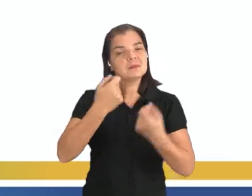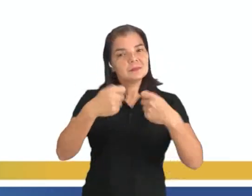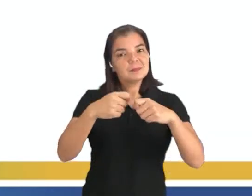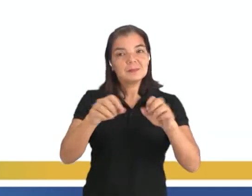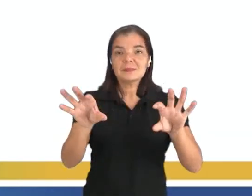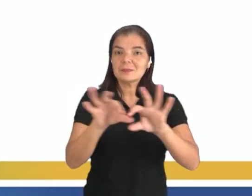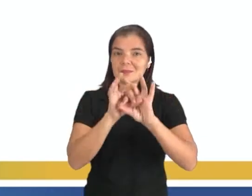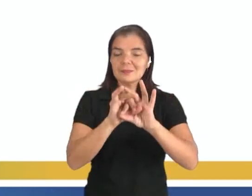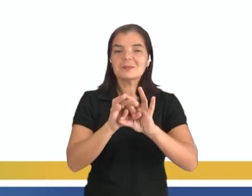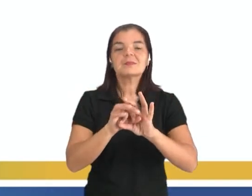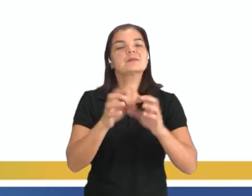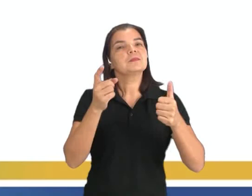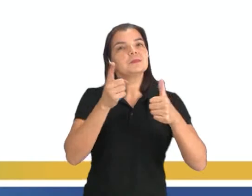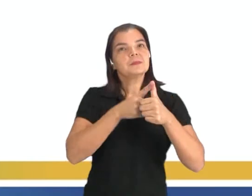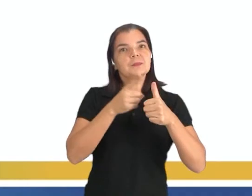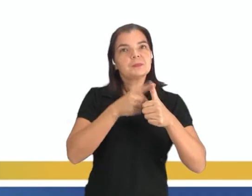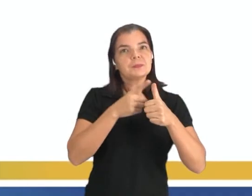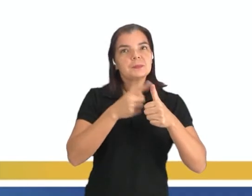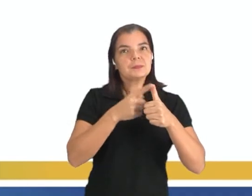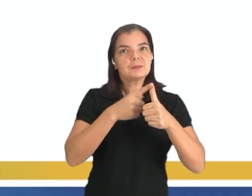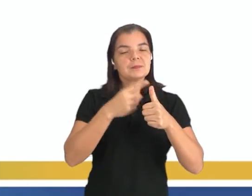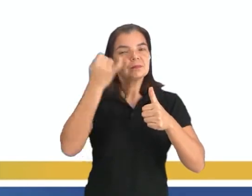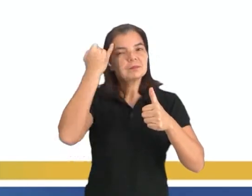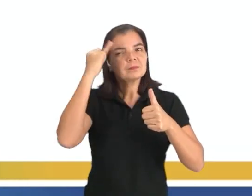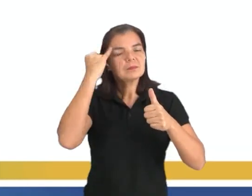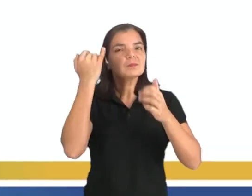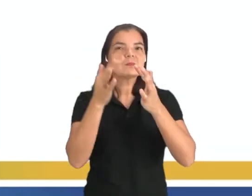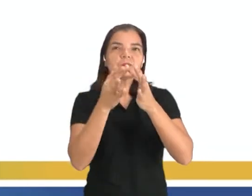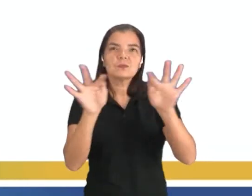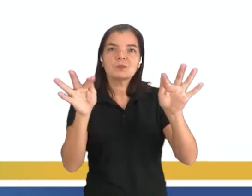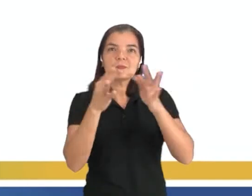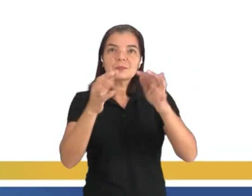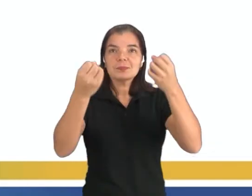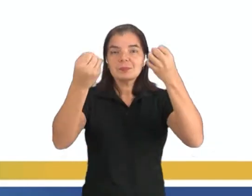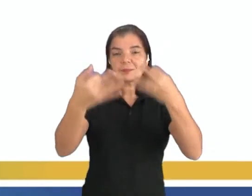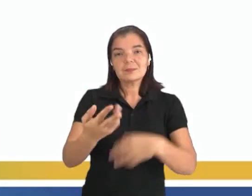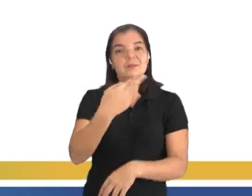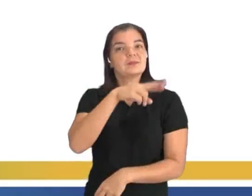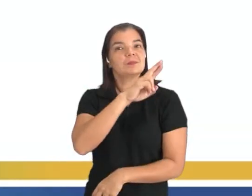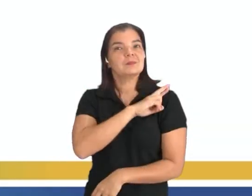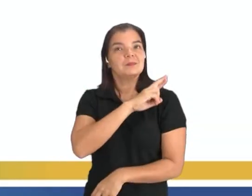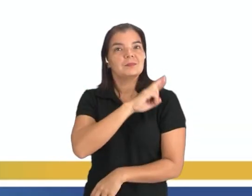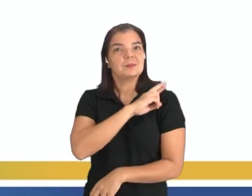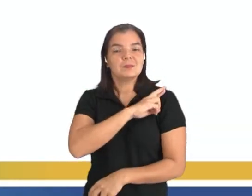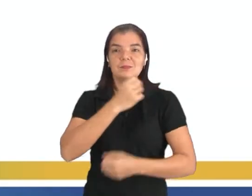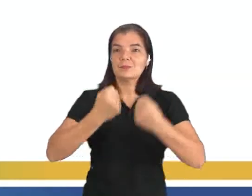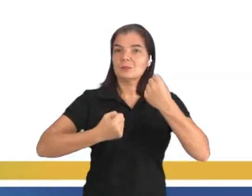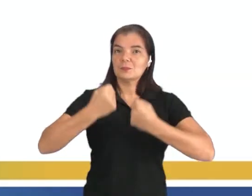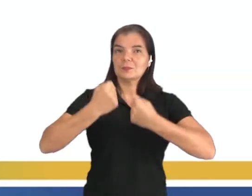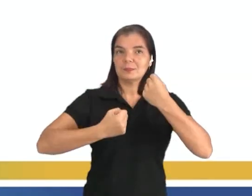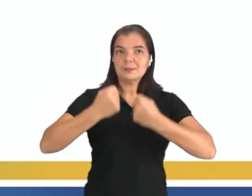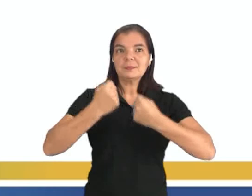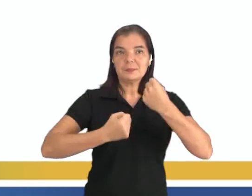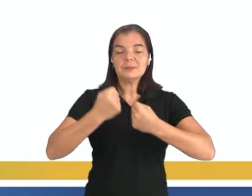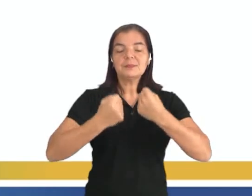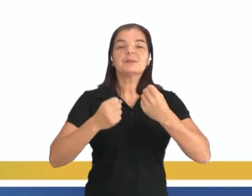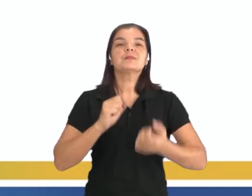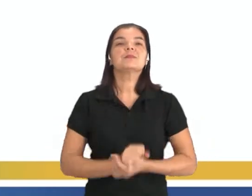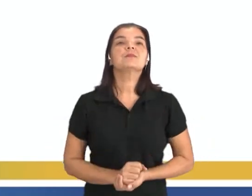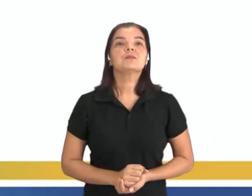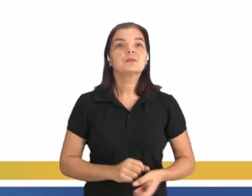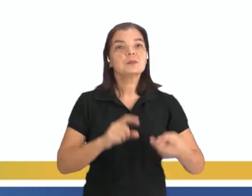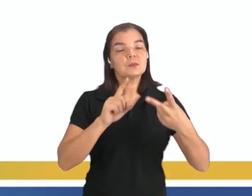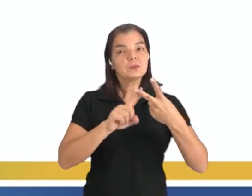conjunções, tá bom? Primeiro, vocês vão tentar criar uma frase que fale sobre a responsabilidade de dirigir aí, né? Dirigir ao